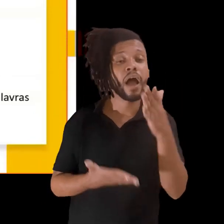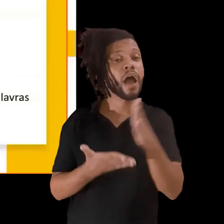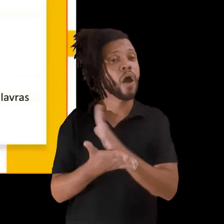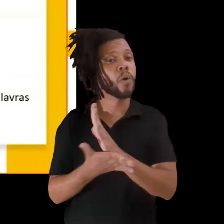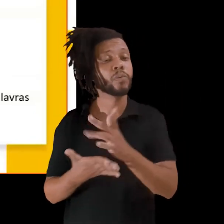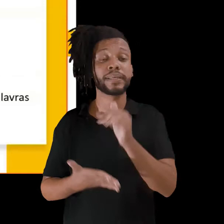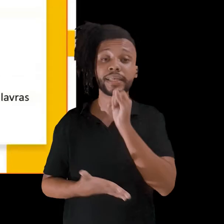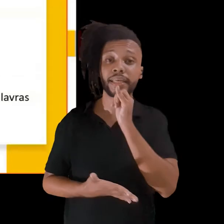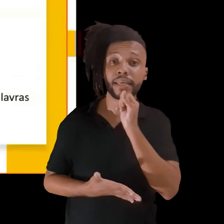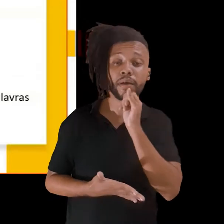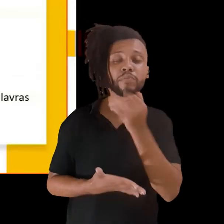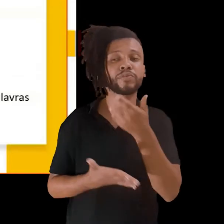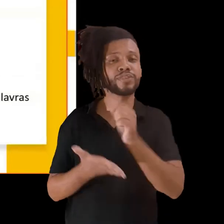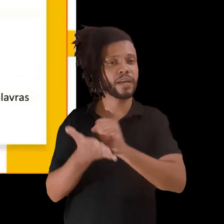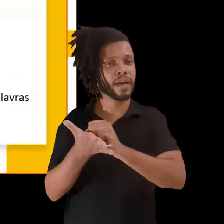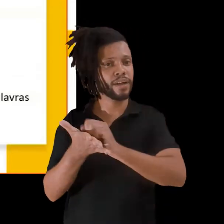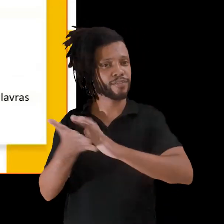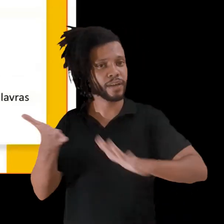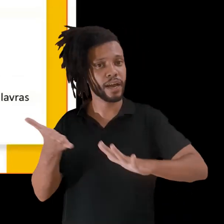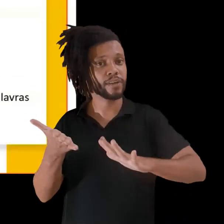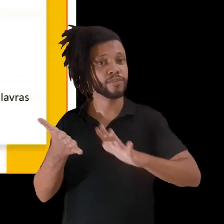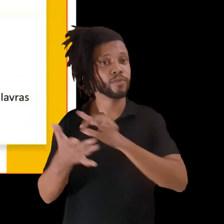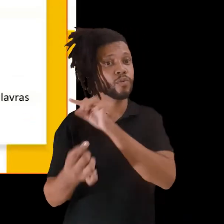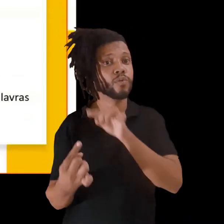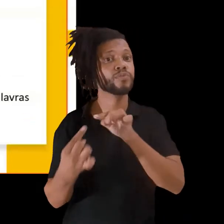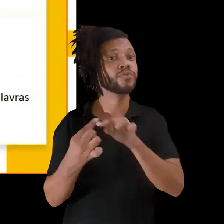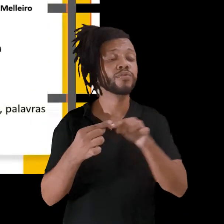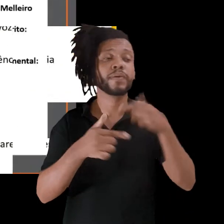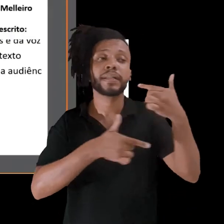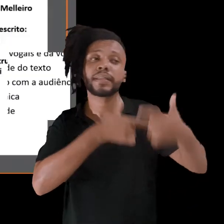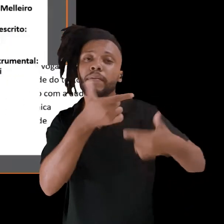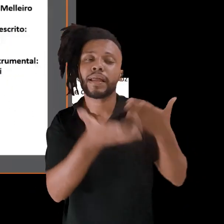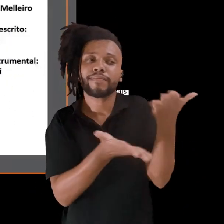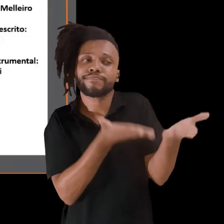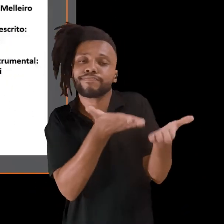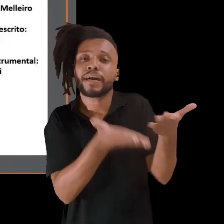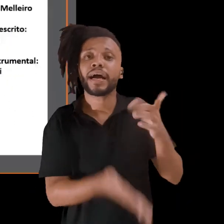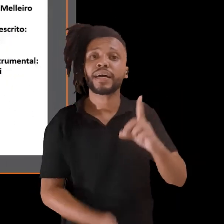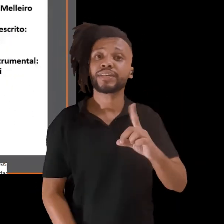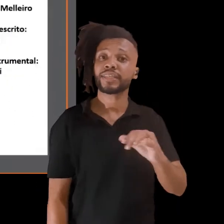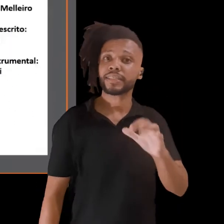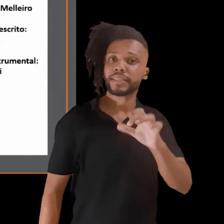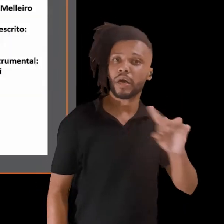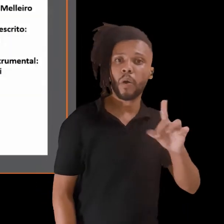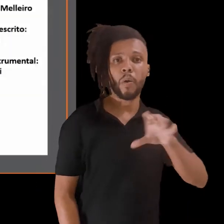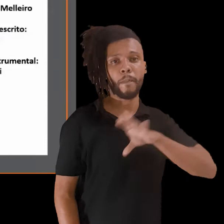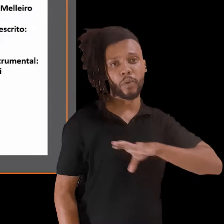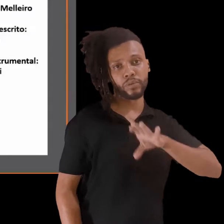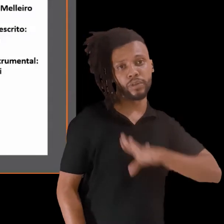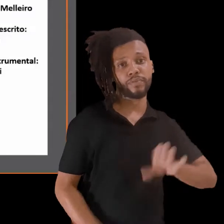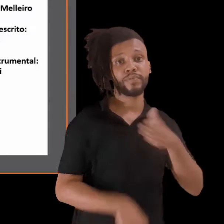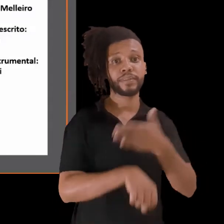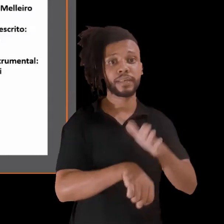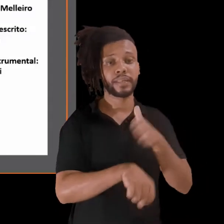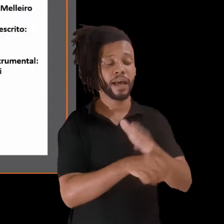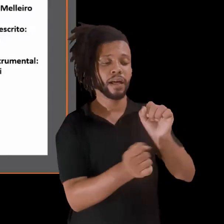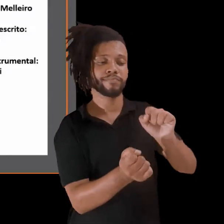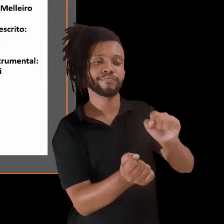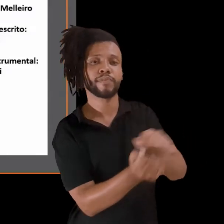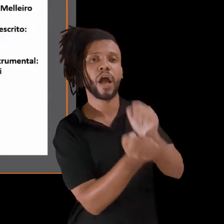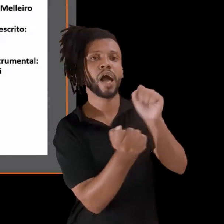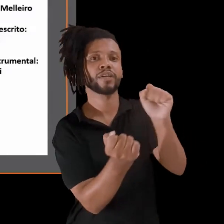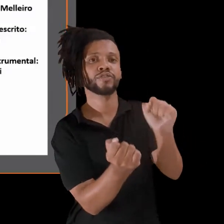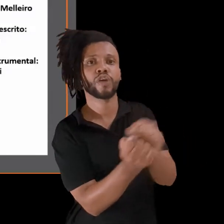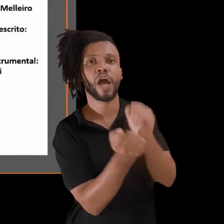de exercícios para se trabalhar a dicção em português. Vamos treinar a